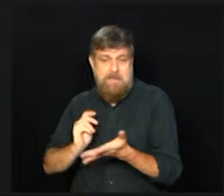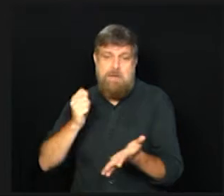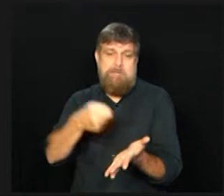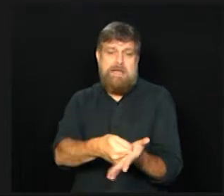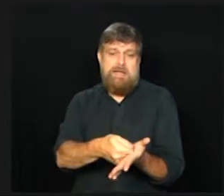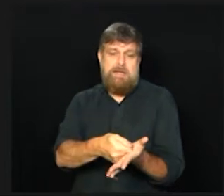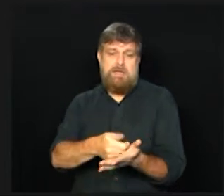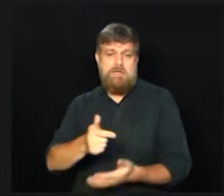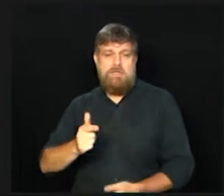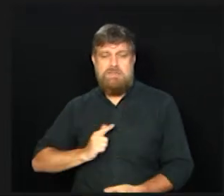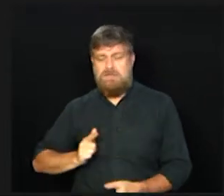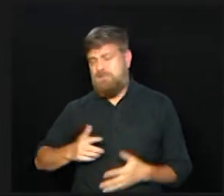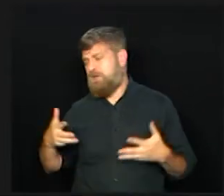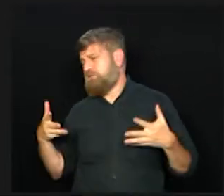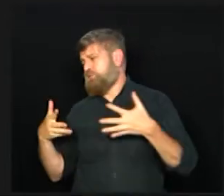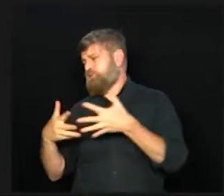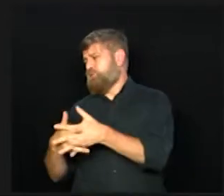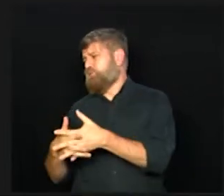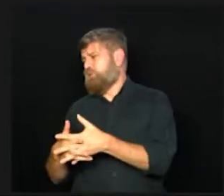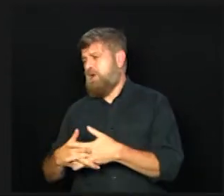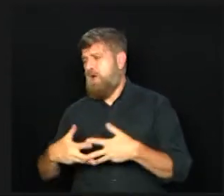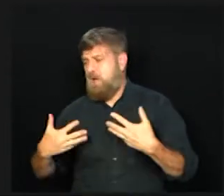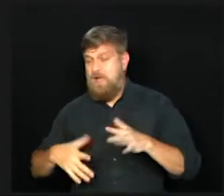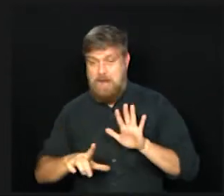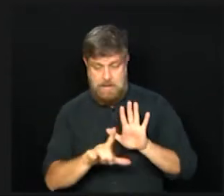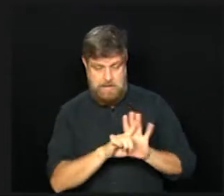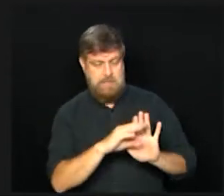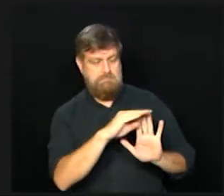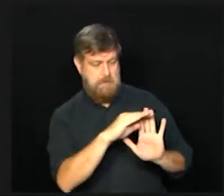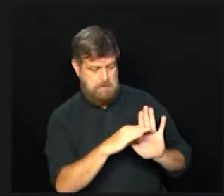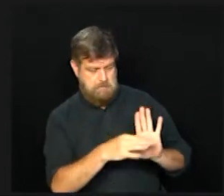muito complicada, porque nós temos leis